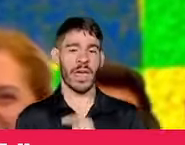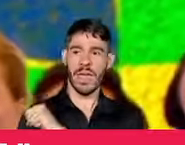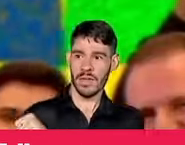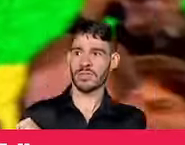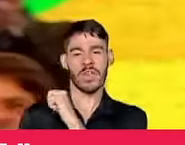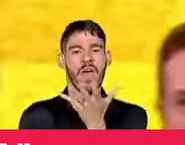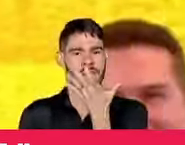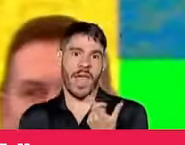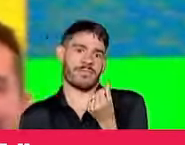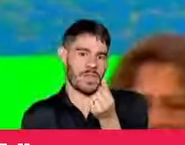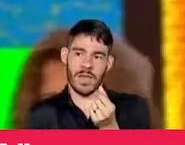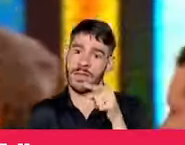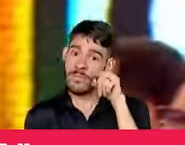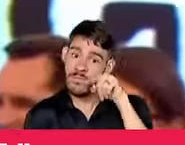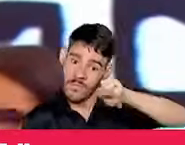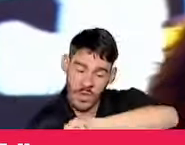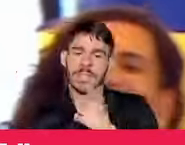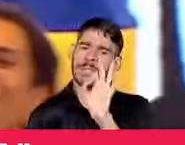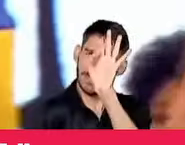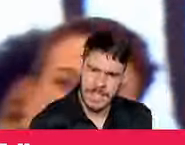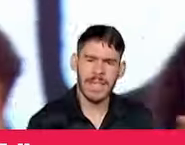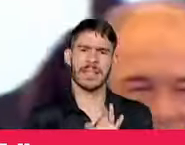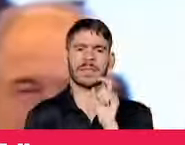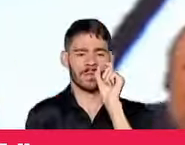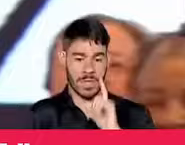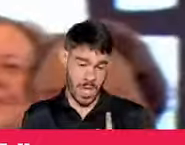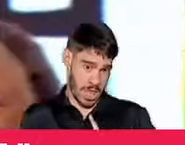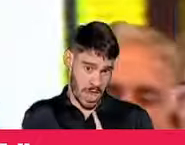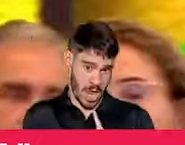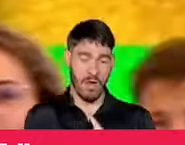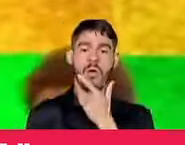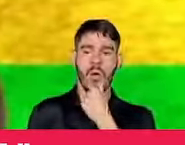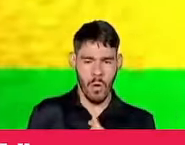Aí vocês podem ter certeza que vocês têm um cara